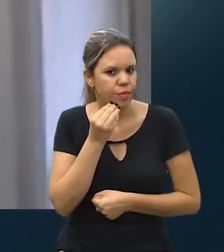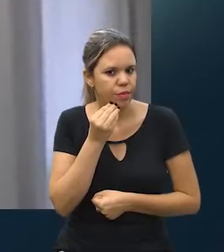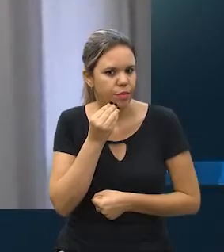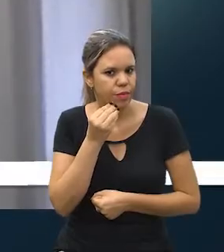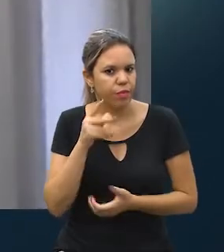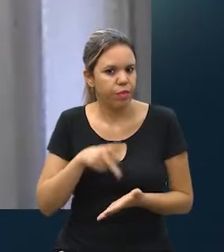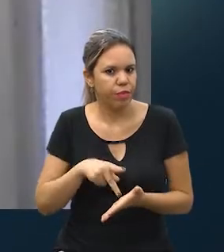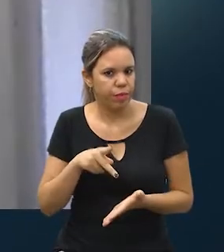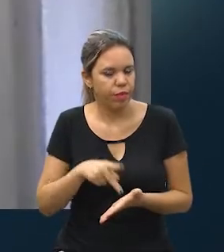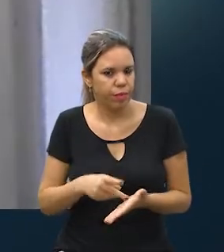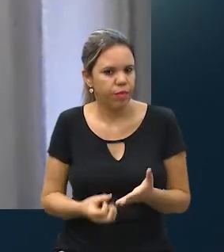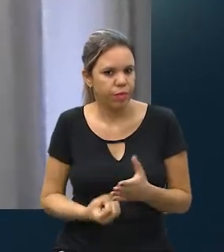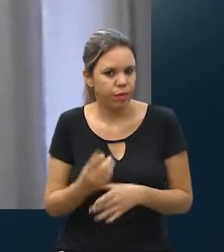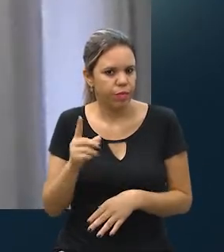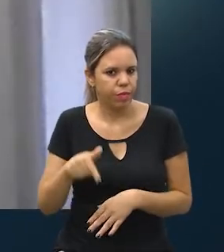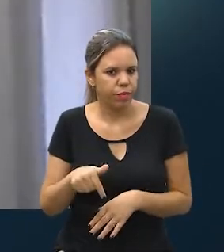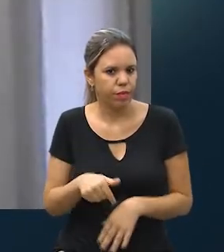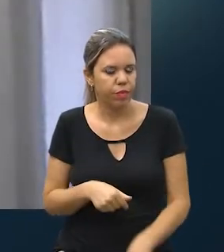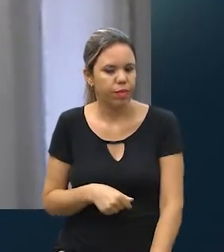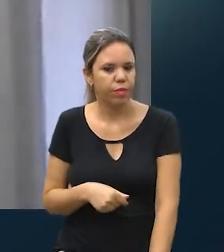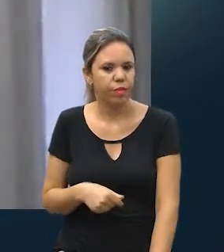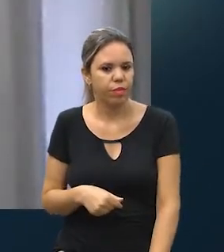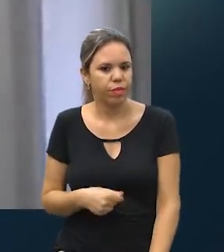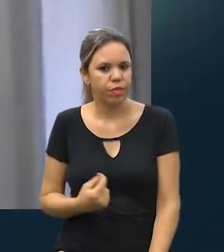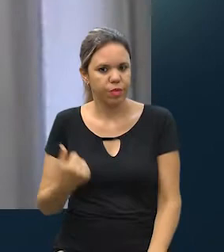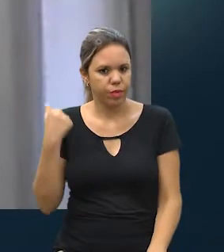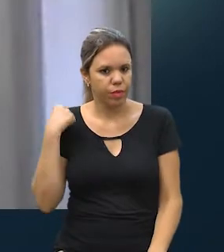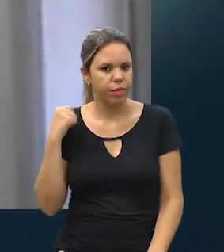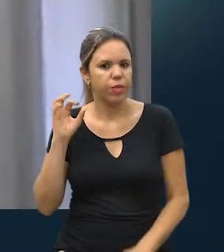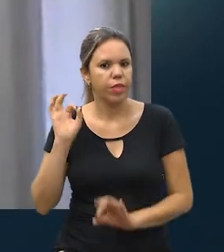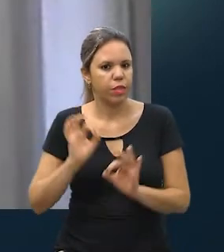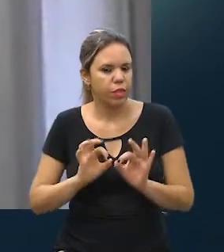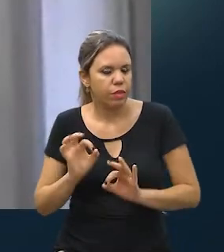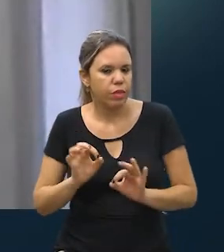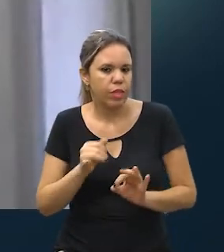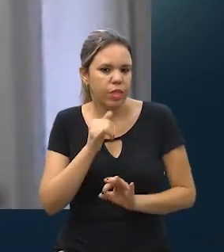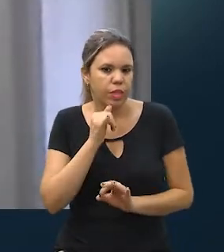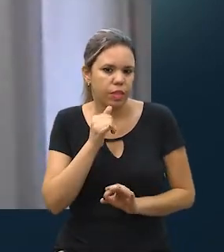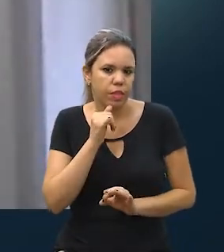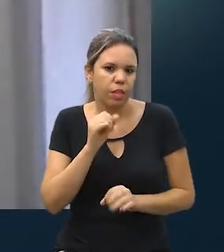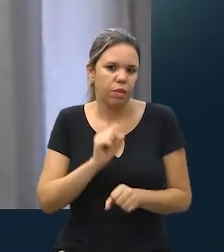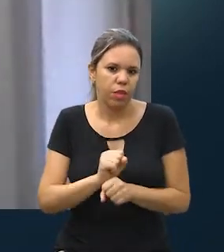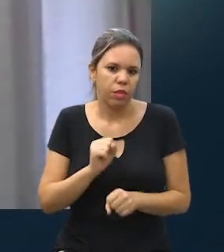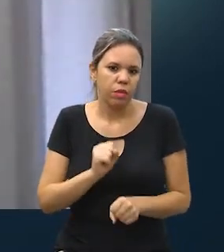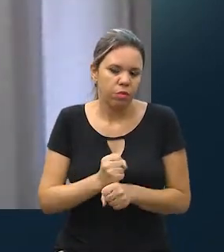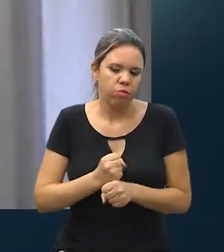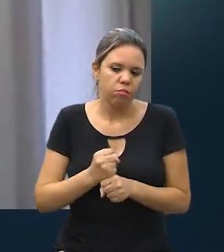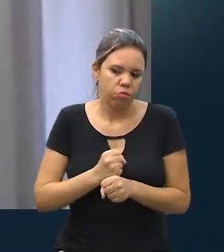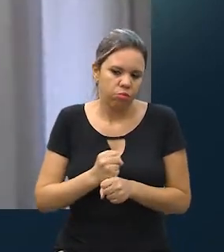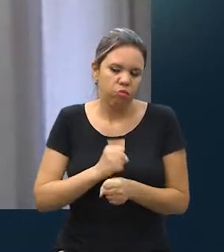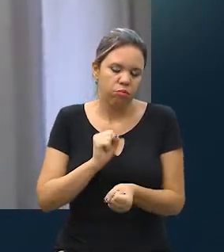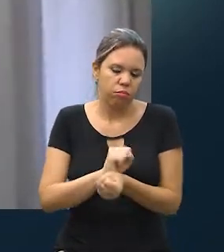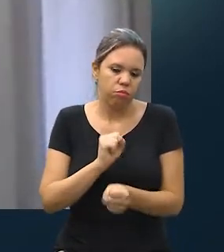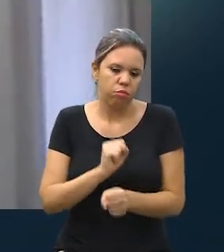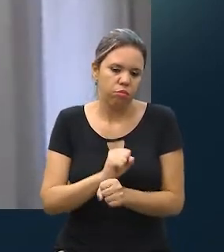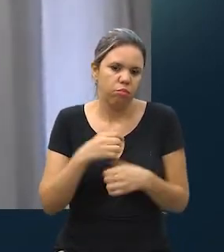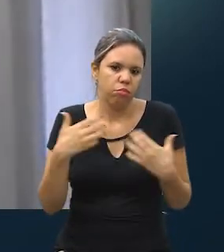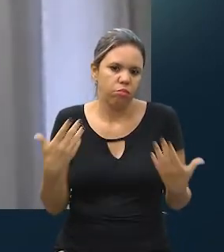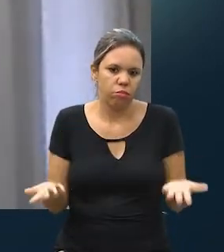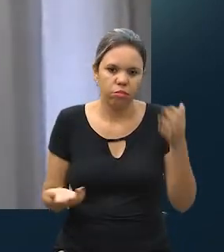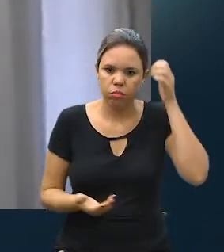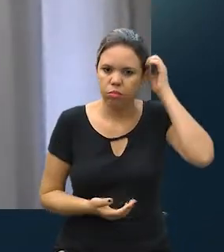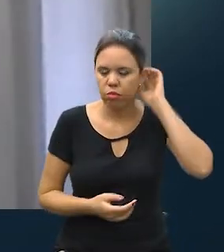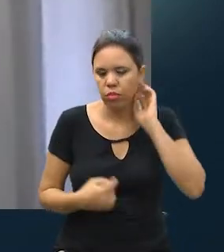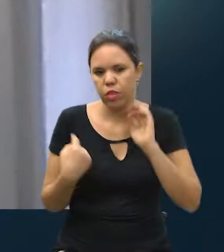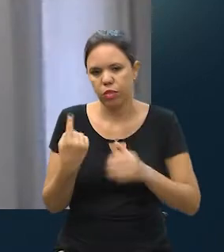É verdade, foi isso mesmo. Aquele plano que fica assim em banho-maria durante muitos anos,